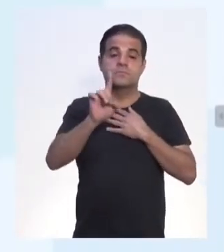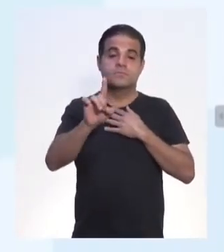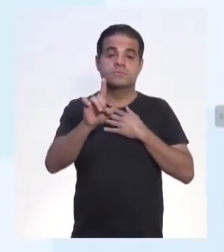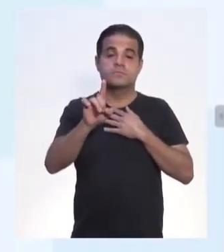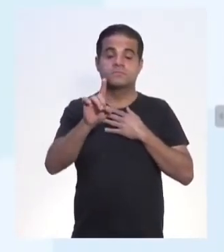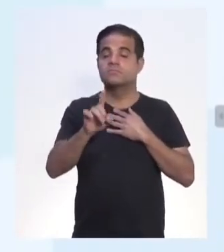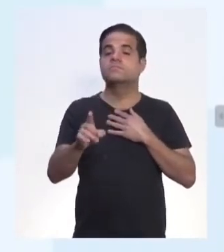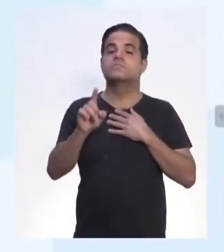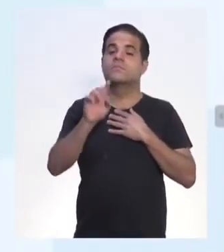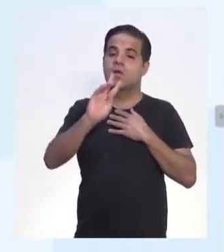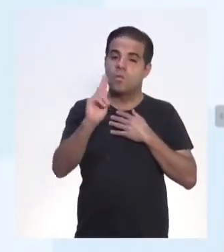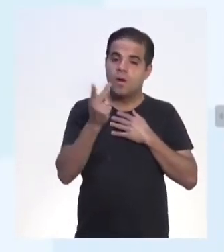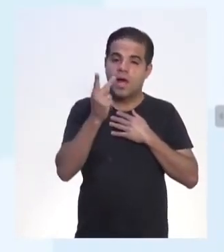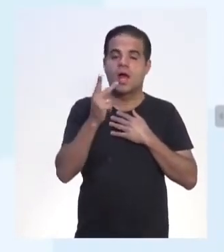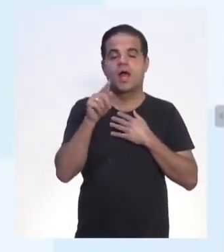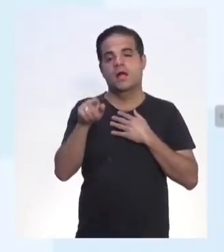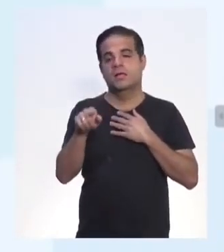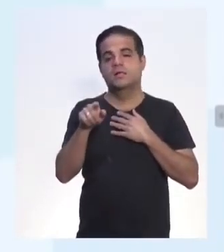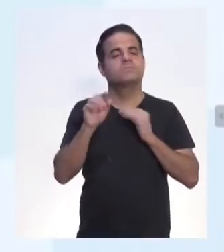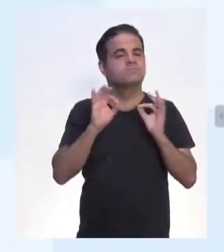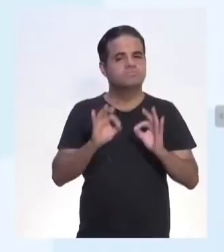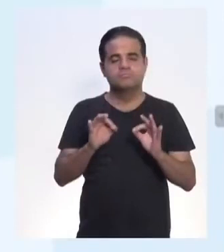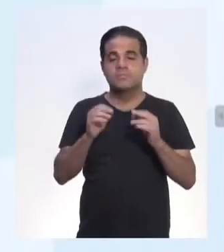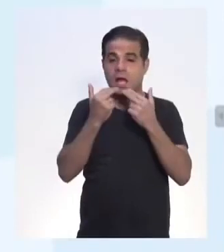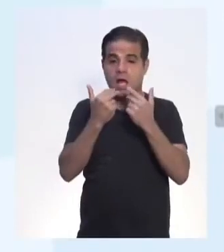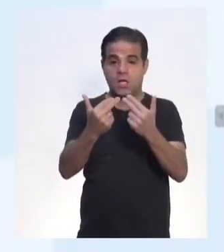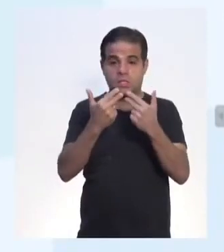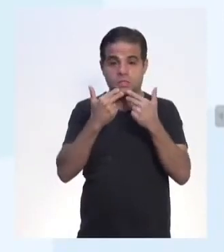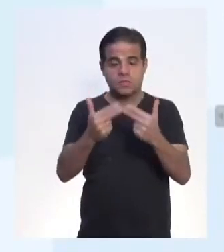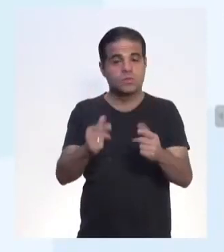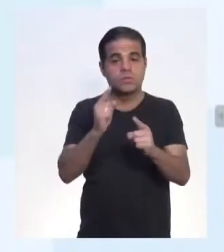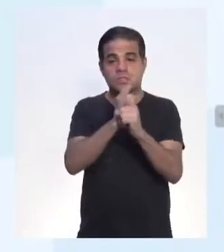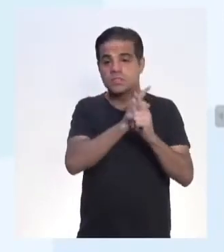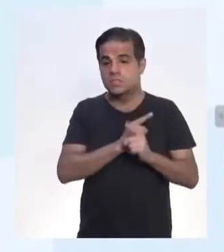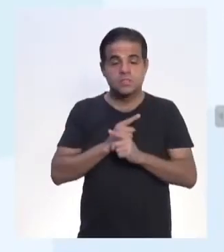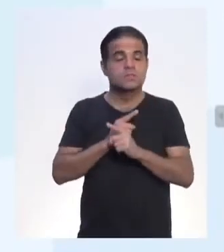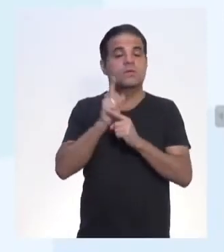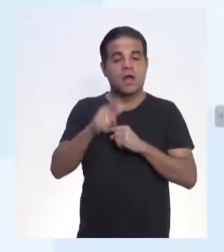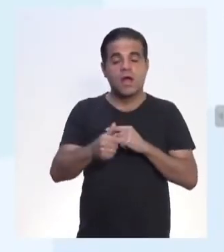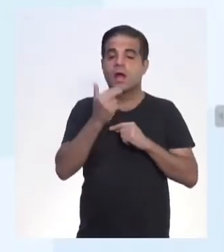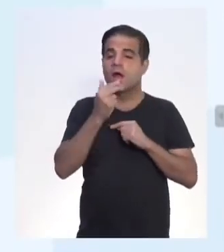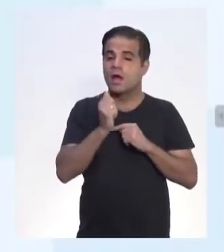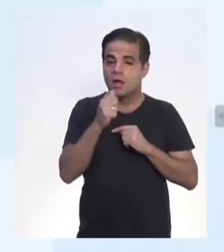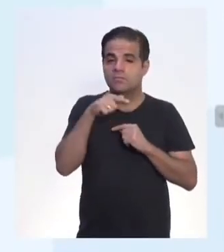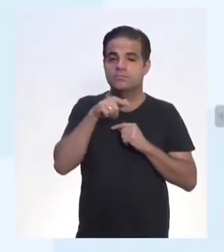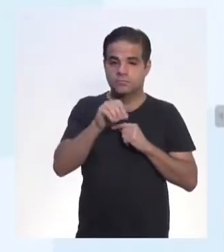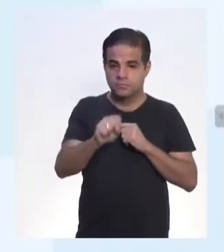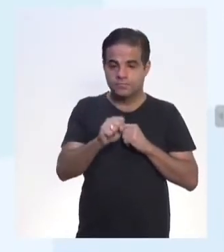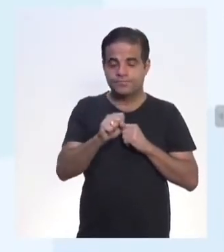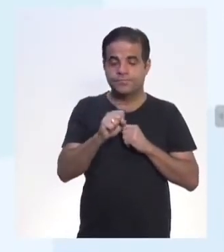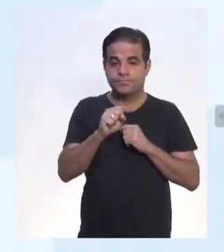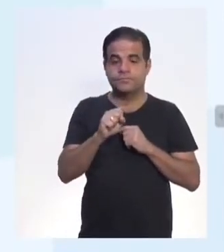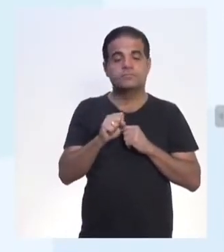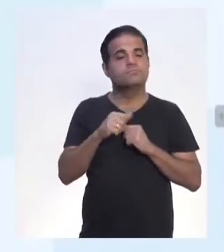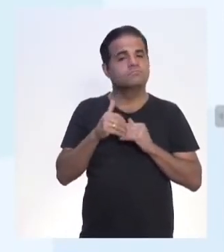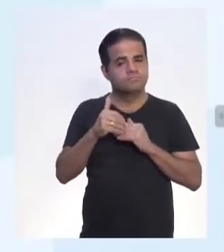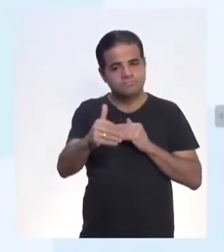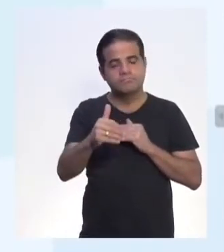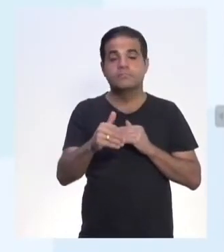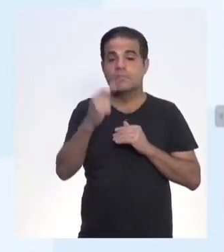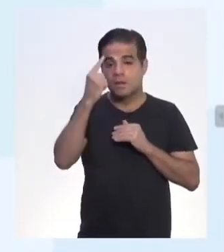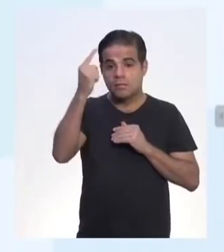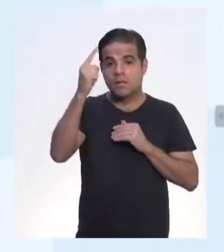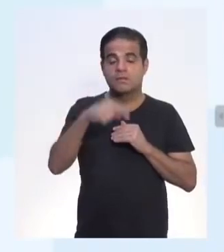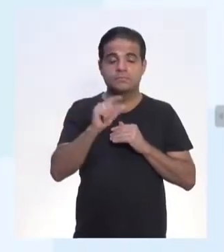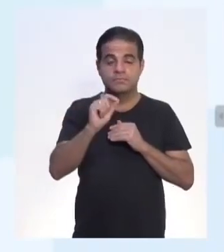D ao H aqui. Basicamente, as cores aí identificam que são ângulos congruentes, né? Sim, a ideia